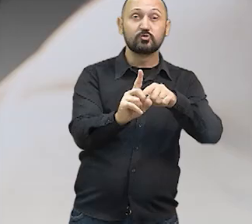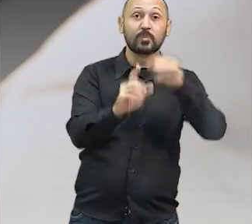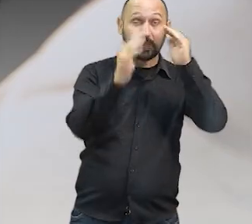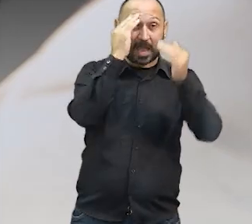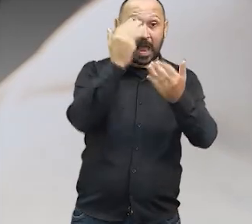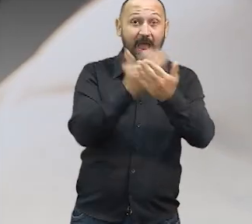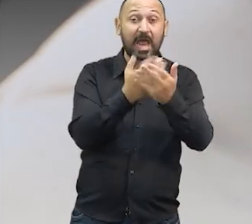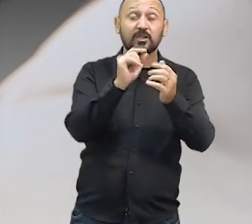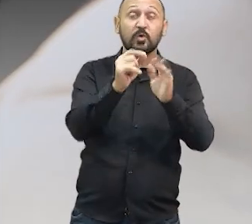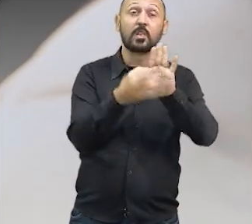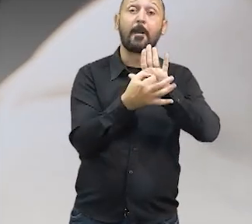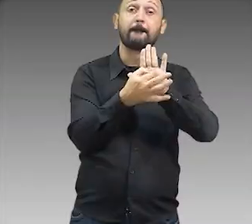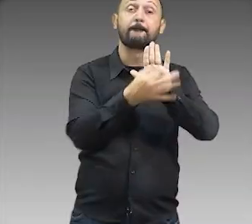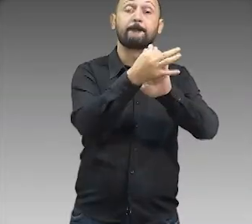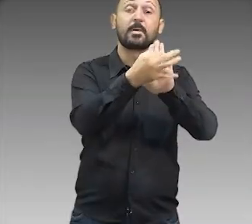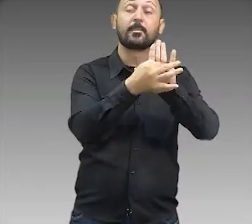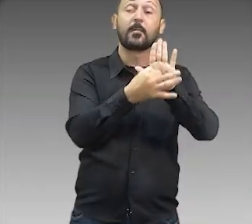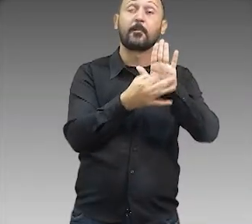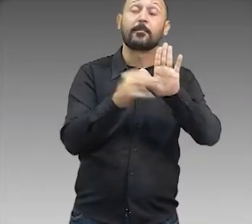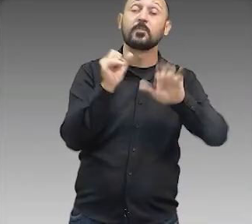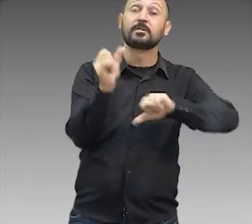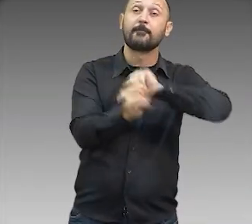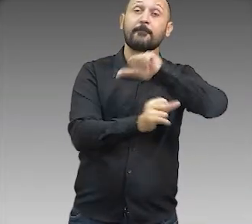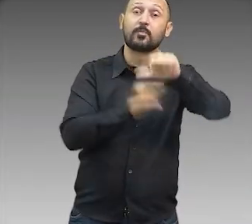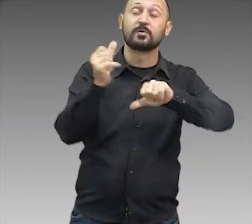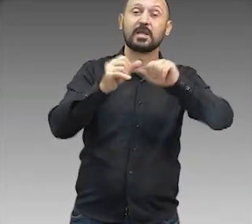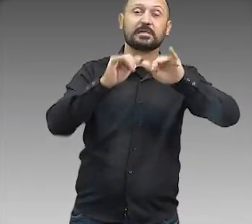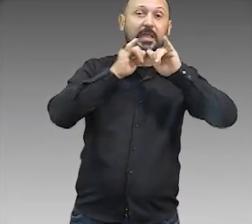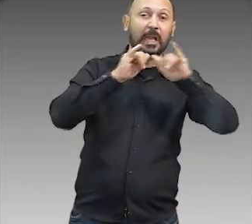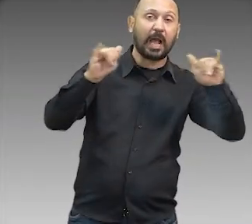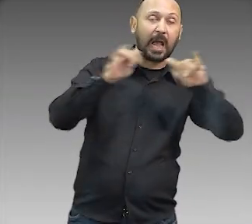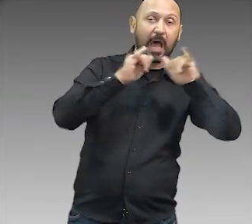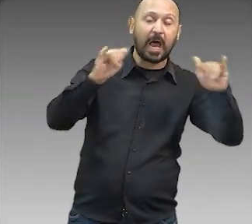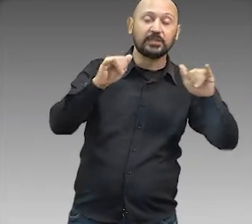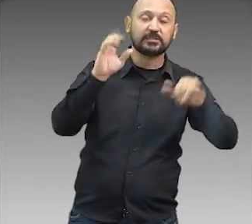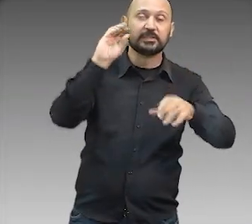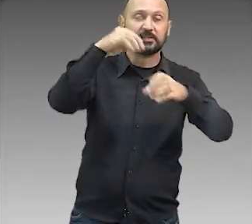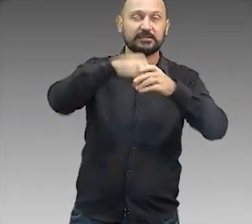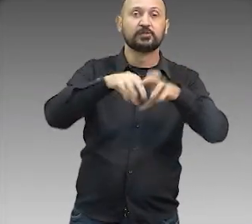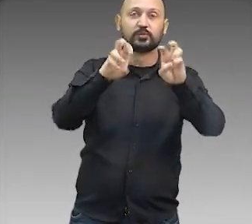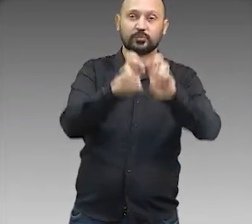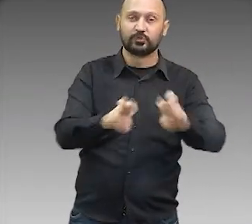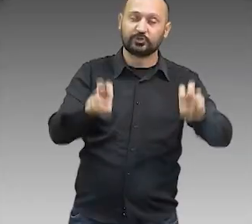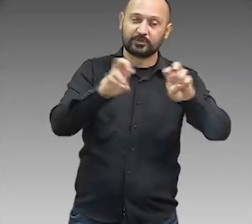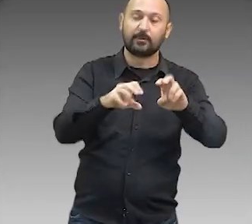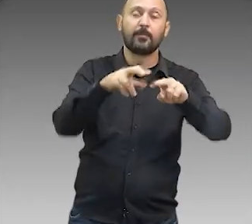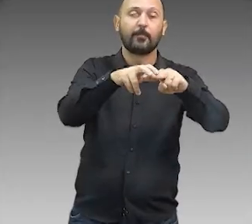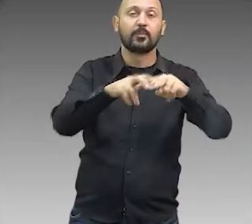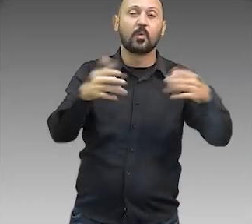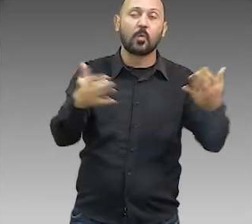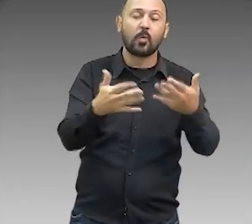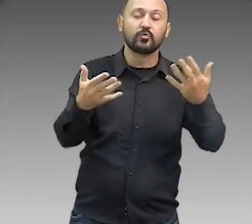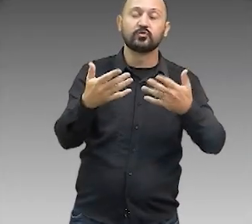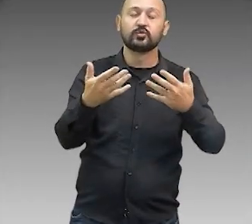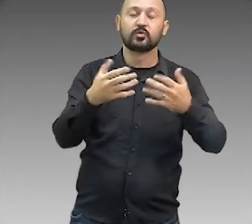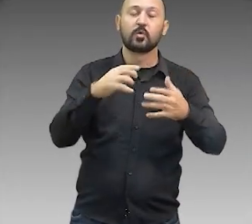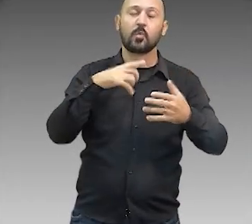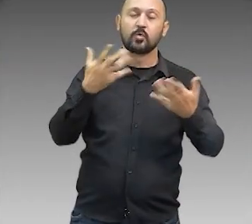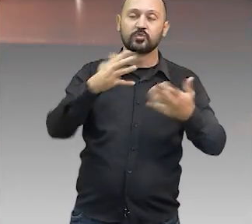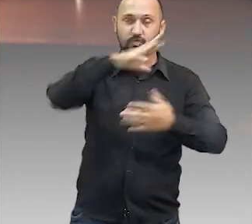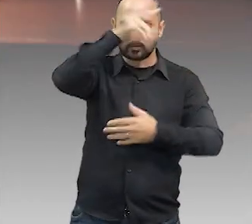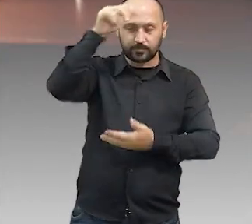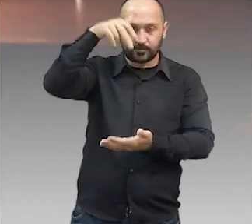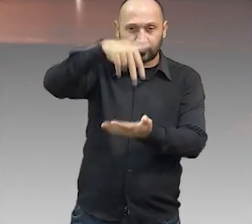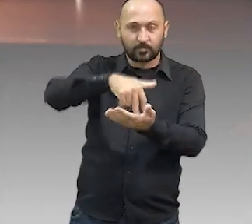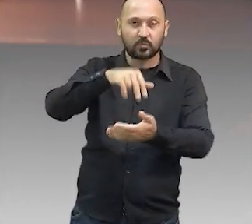acreditou muito nessa proposta da digitalização da notícia aqui no nosso estado. E é por isso que o programa Personalidades